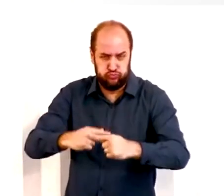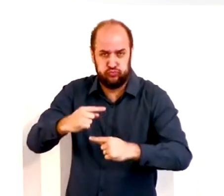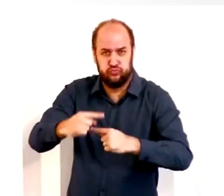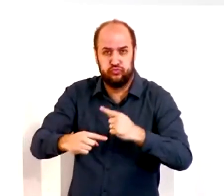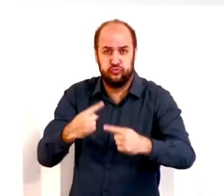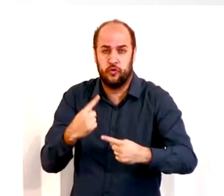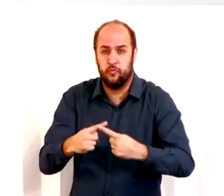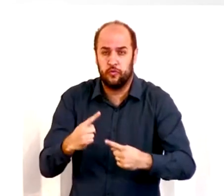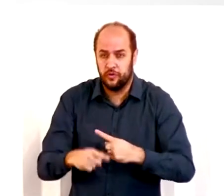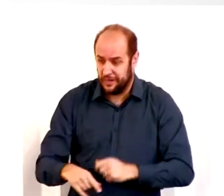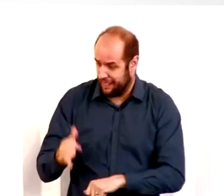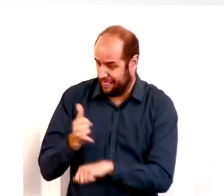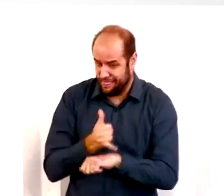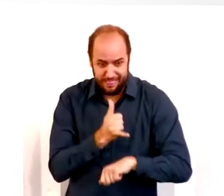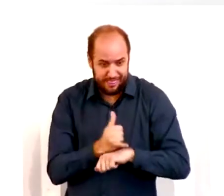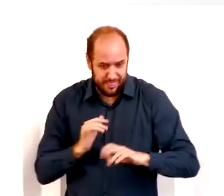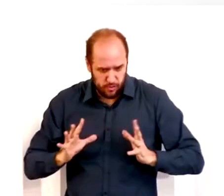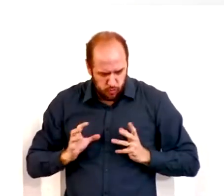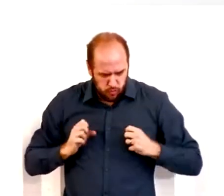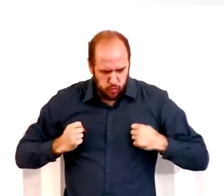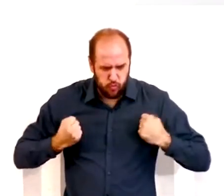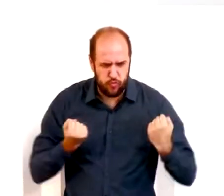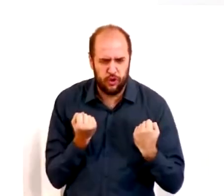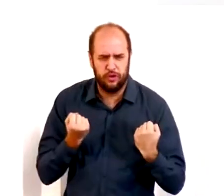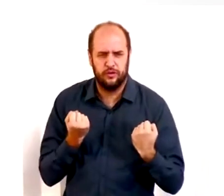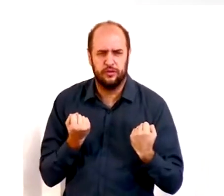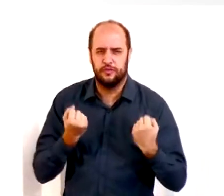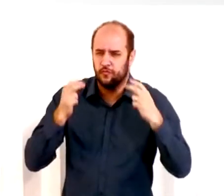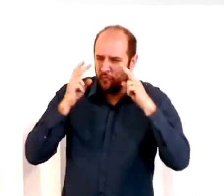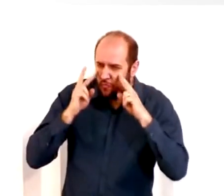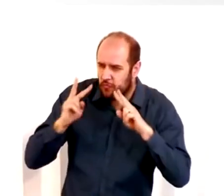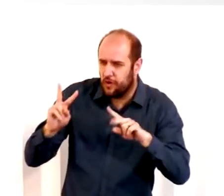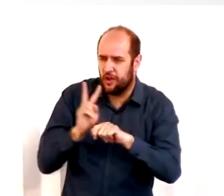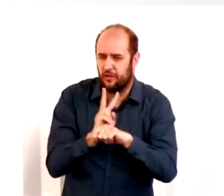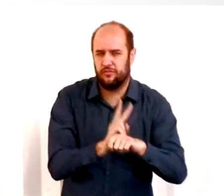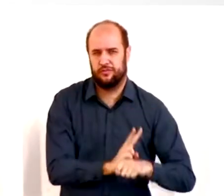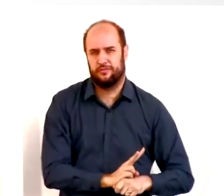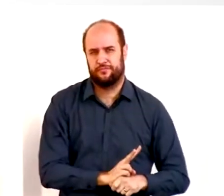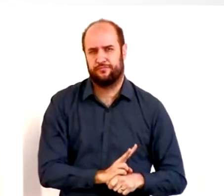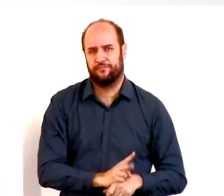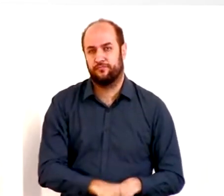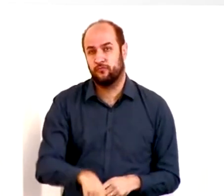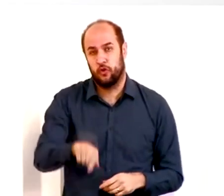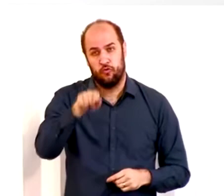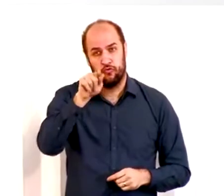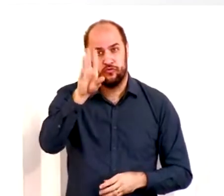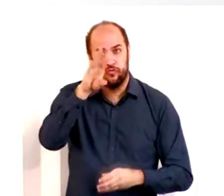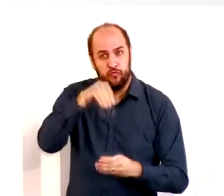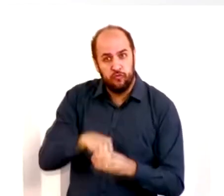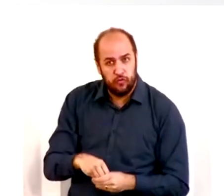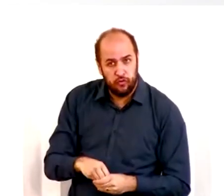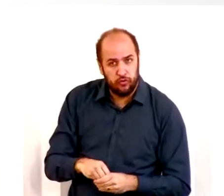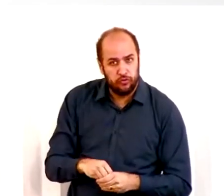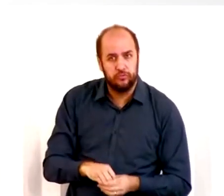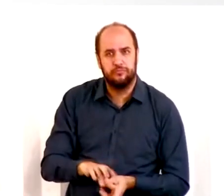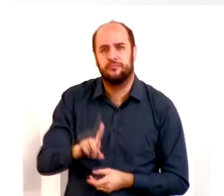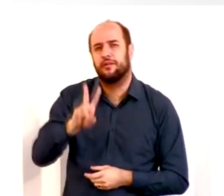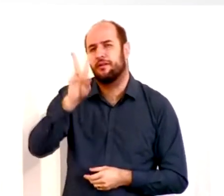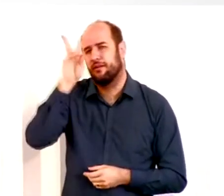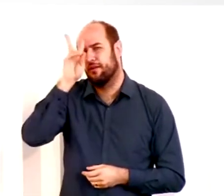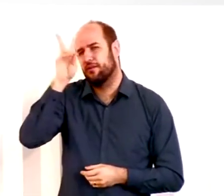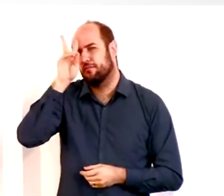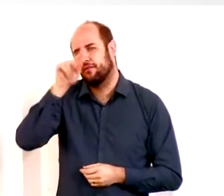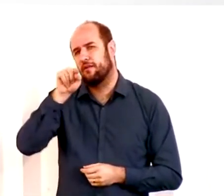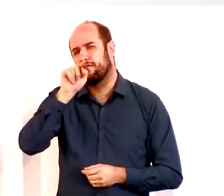esforço desses homens que olham nos olhos das pessoas. Quando você for indicar, quando você for votar, lembre-se,